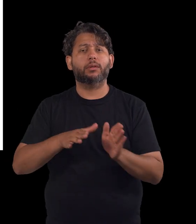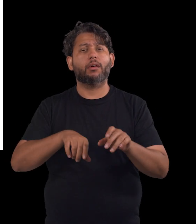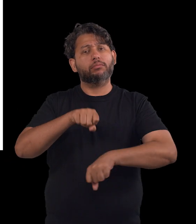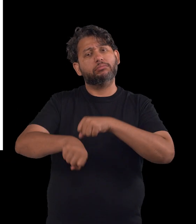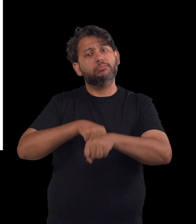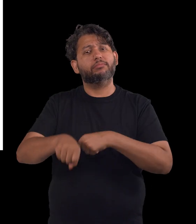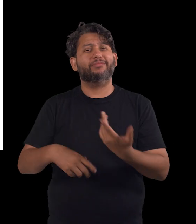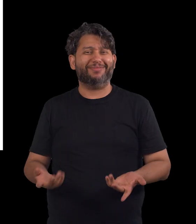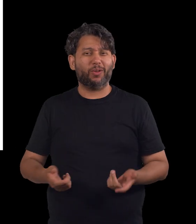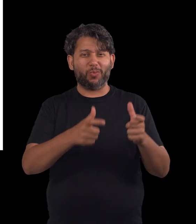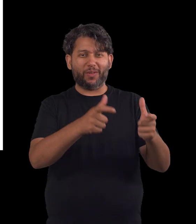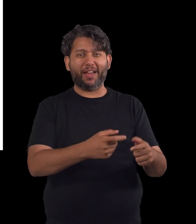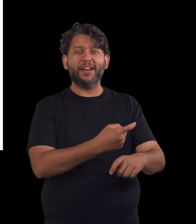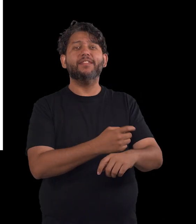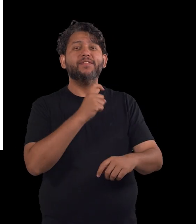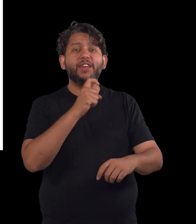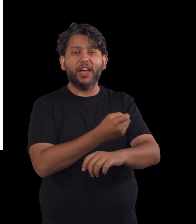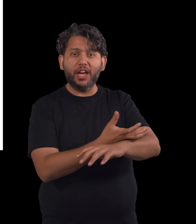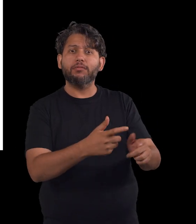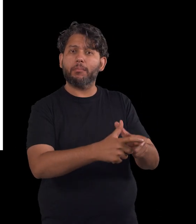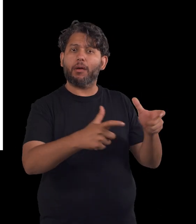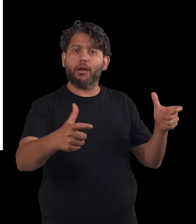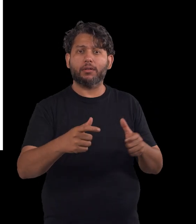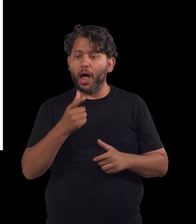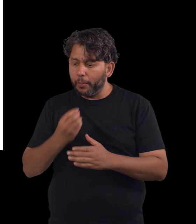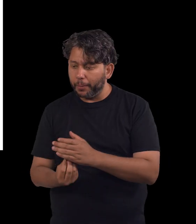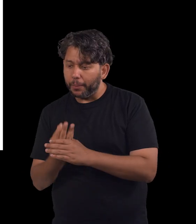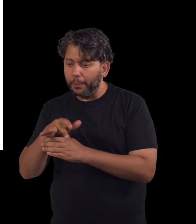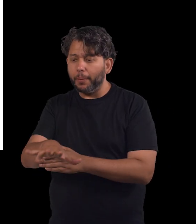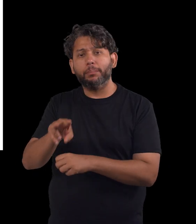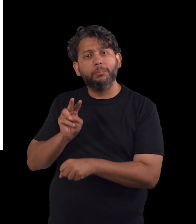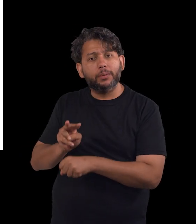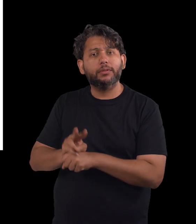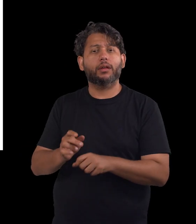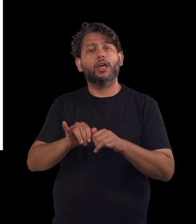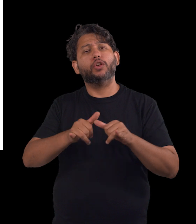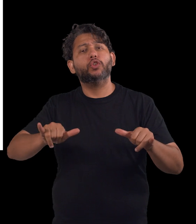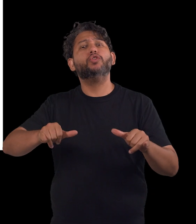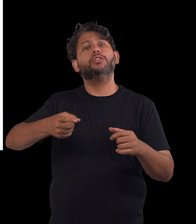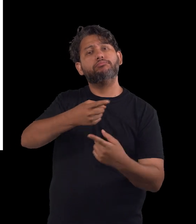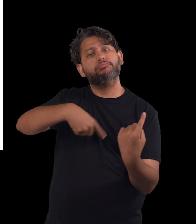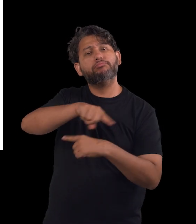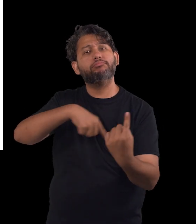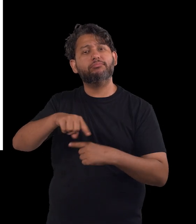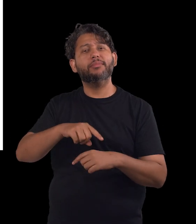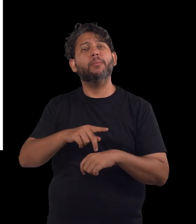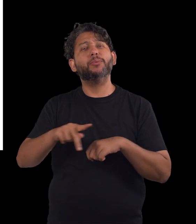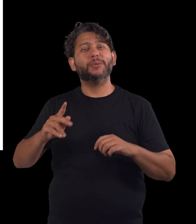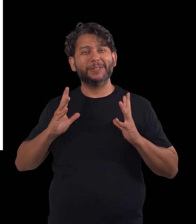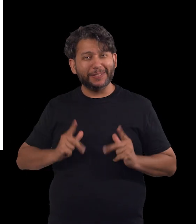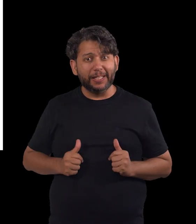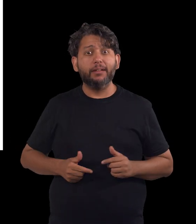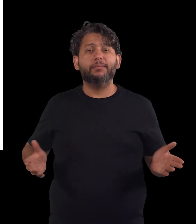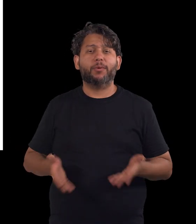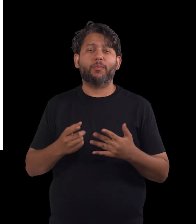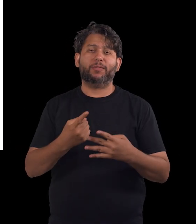acessíveis, ampliam áreas verdes, protegem mananciais, incentivam a energia renovável e promovem a